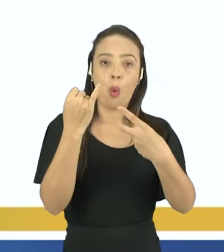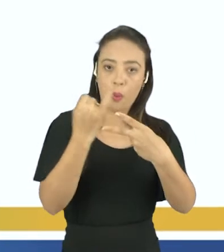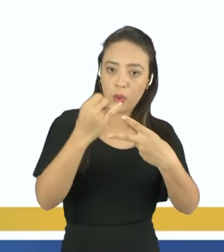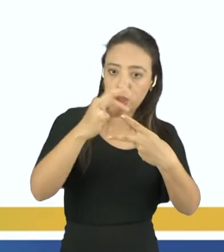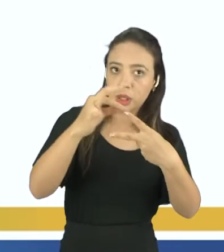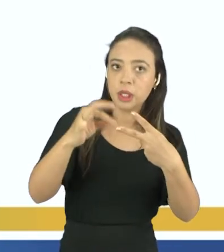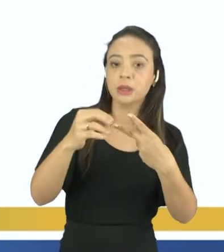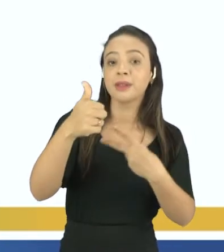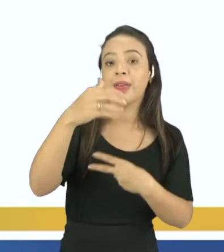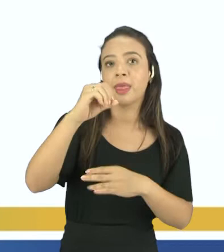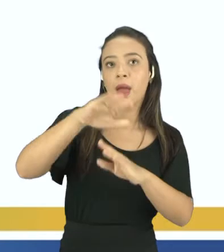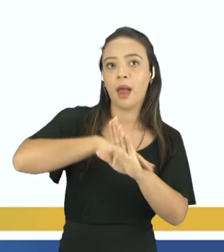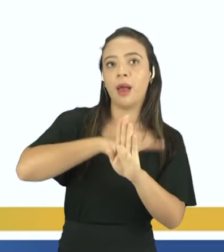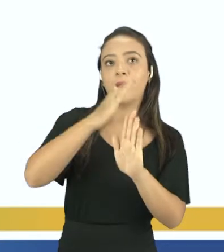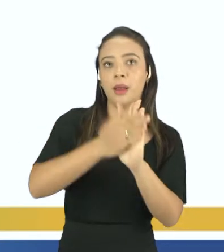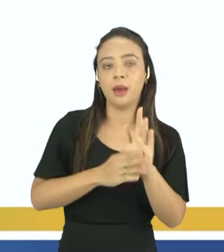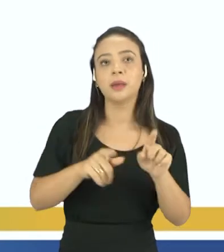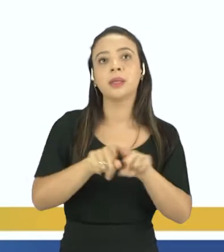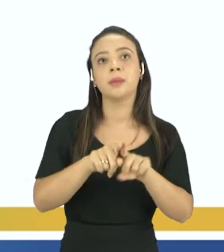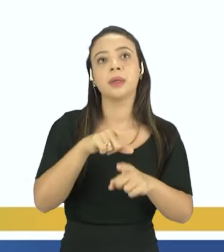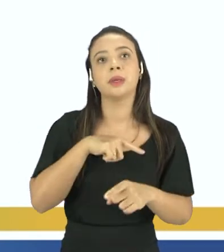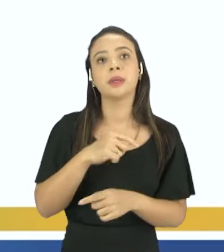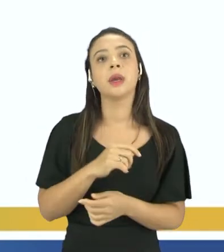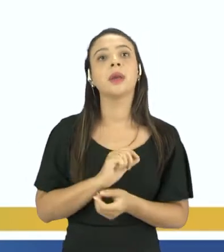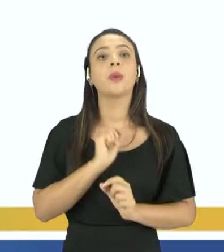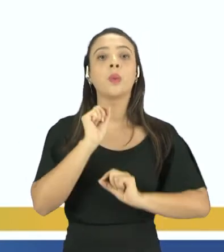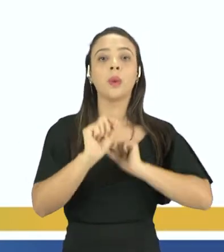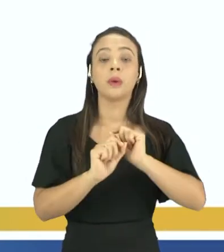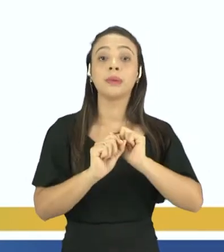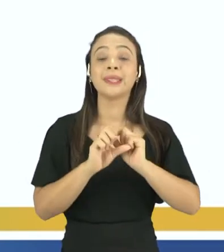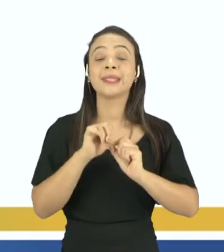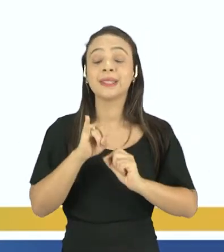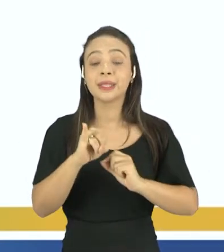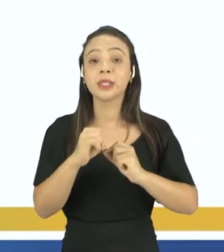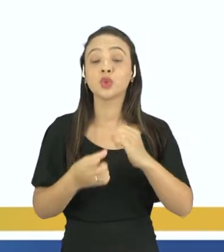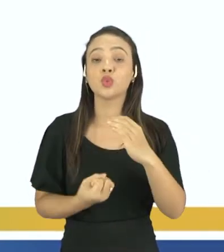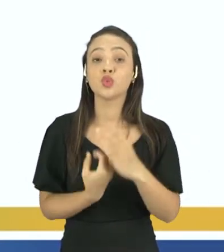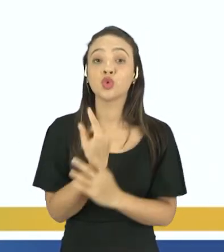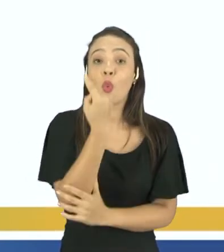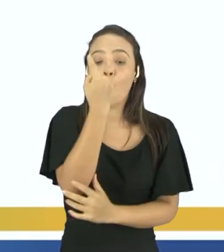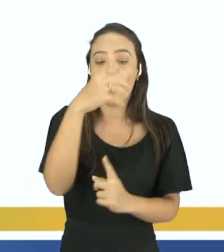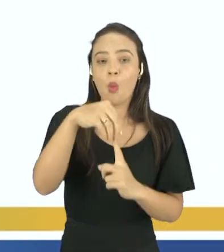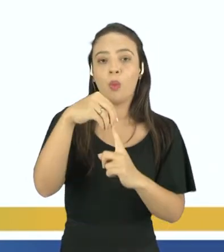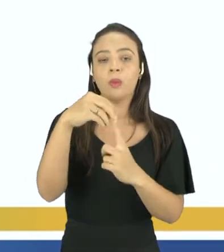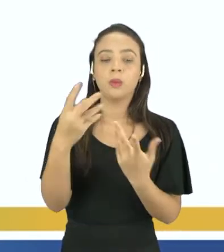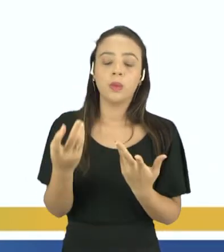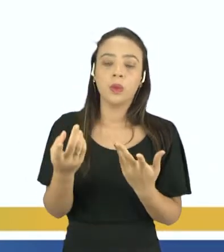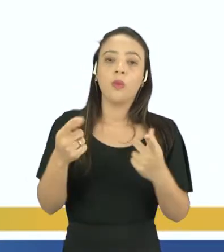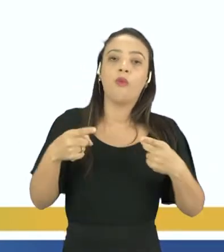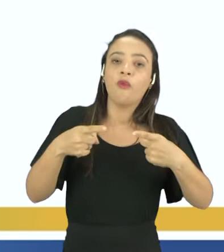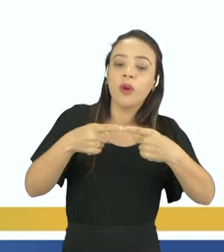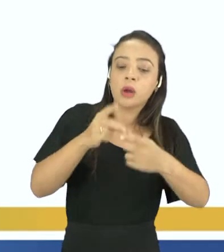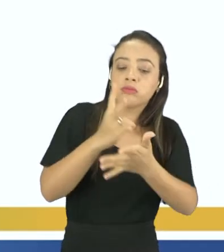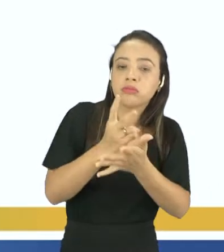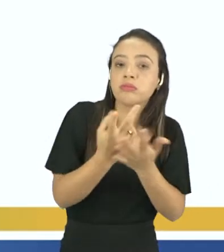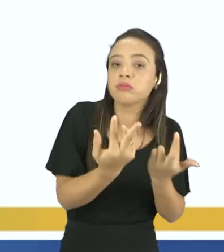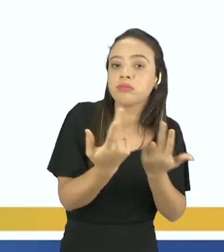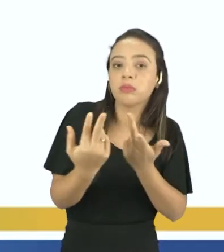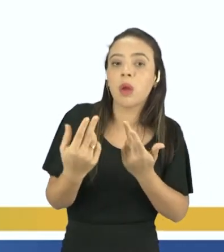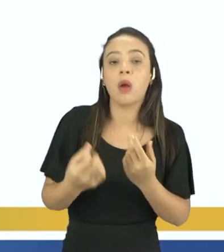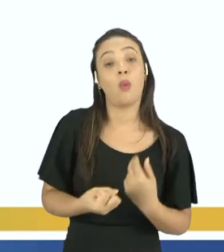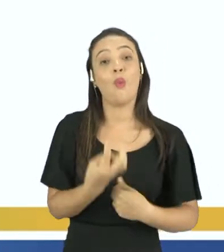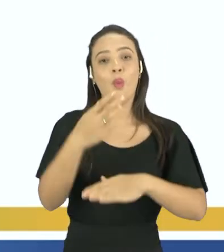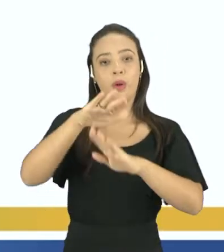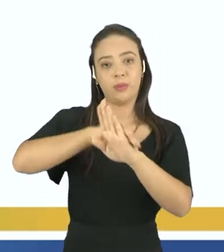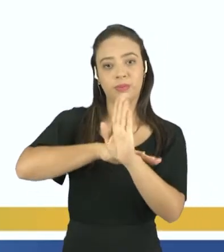aí de um único vértice então Note que o número de diagonais partindo de um mesmo verso é sempre igual gente ao número